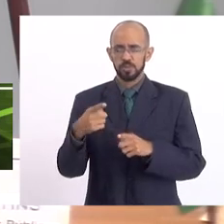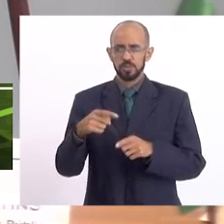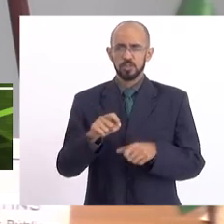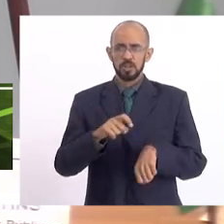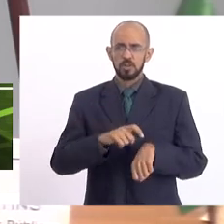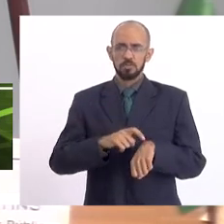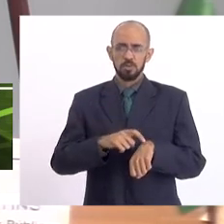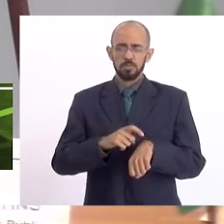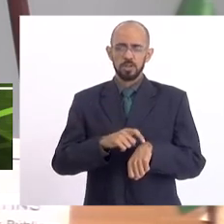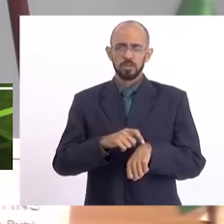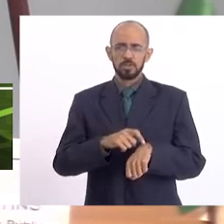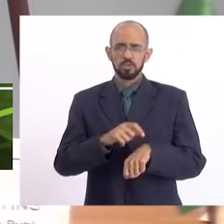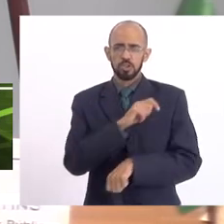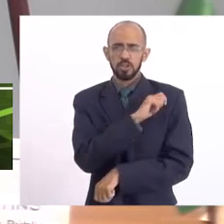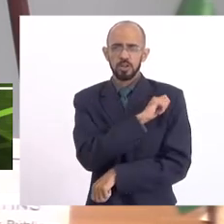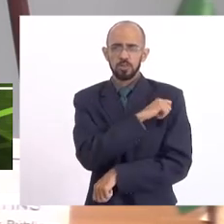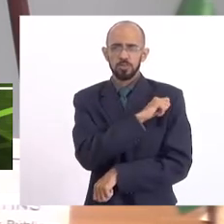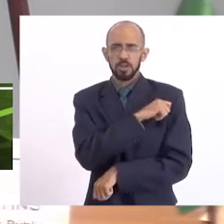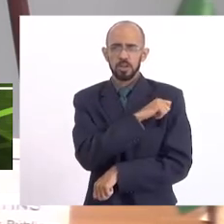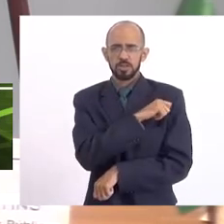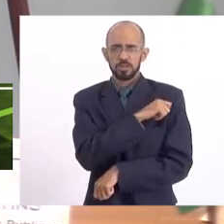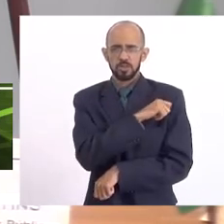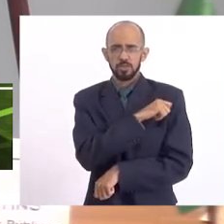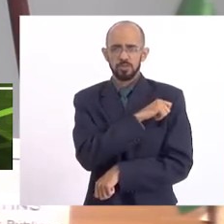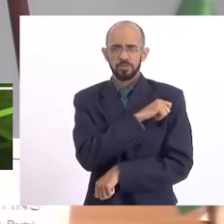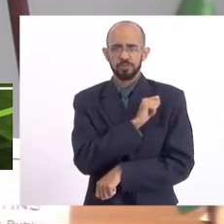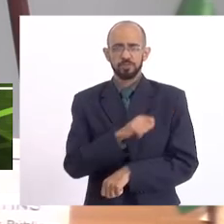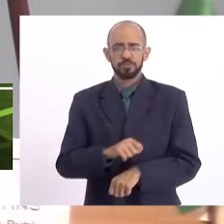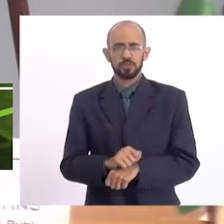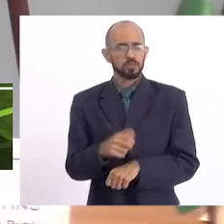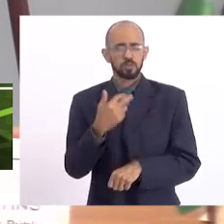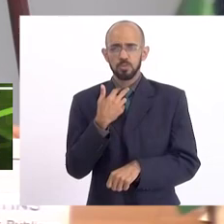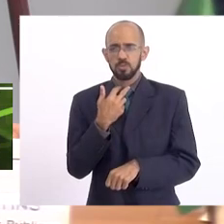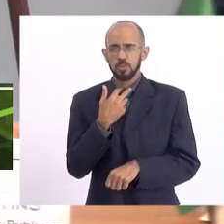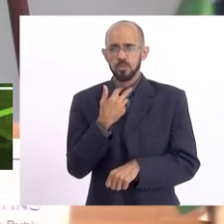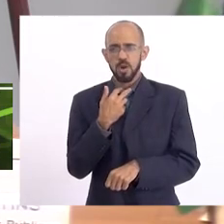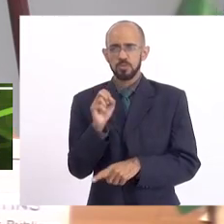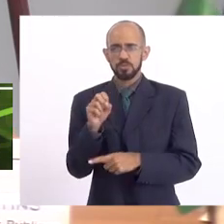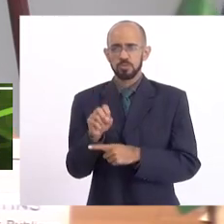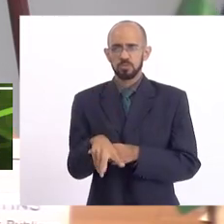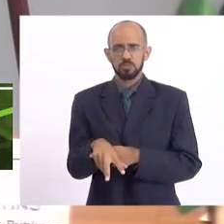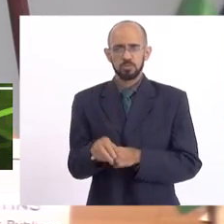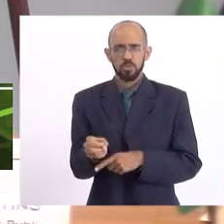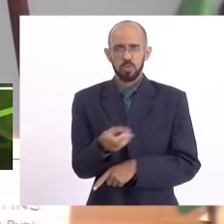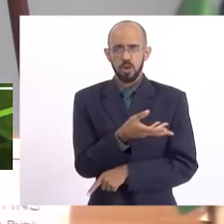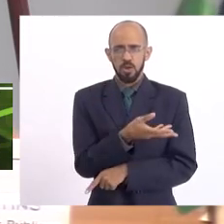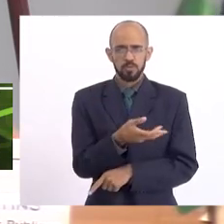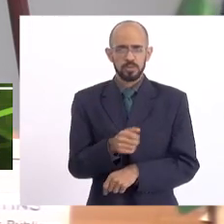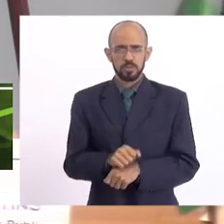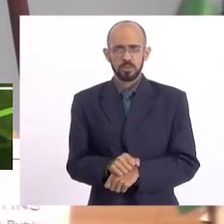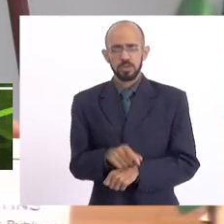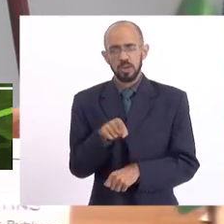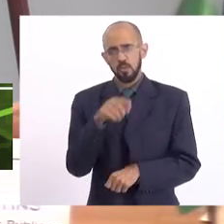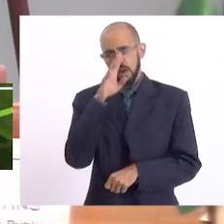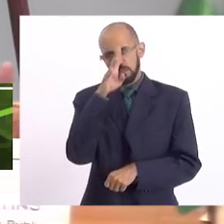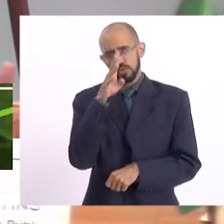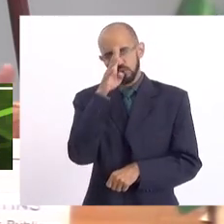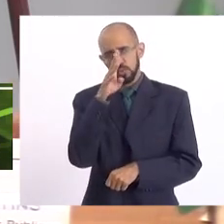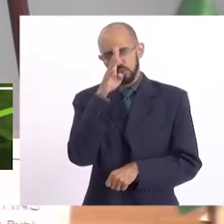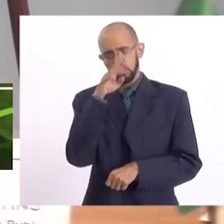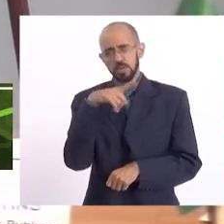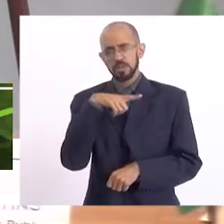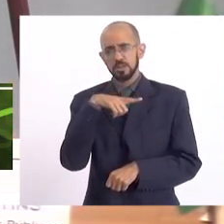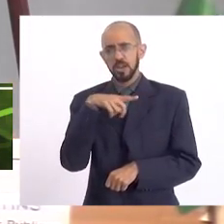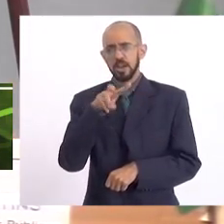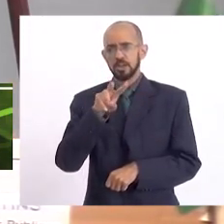recuperação fiscal e não se pode fazer novas contratações, que é um verdadeiro absurdo, e tem as vagas existentes